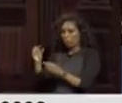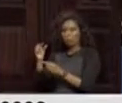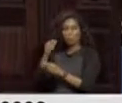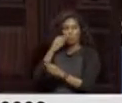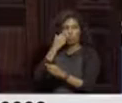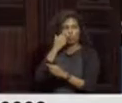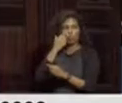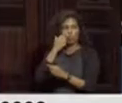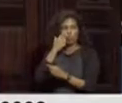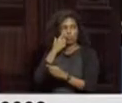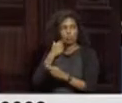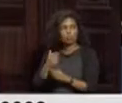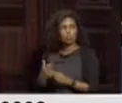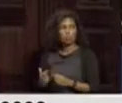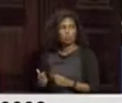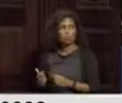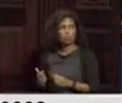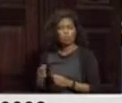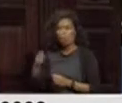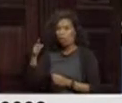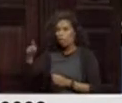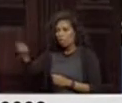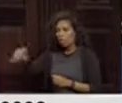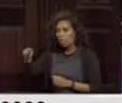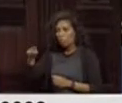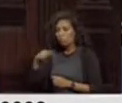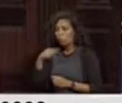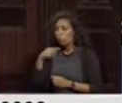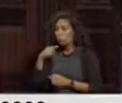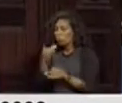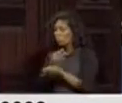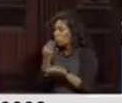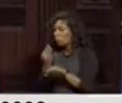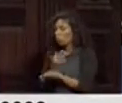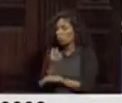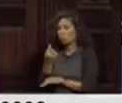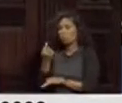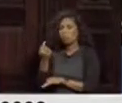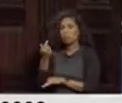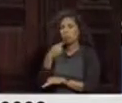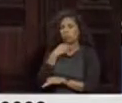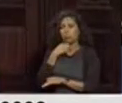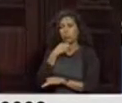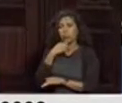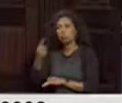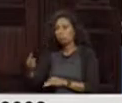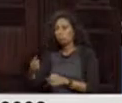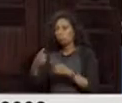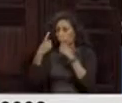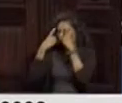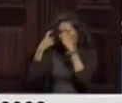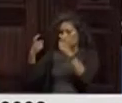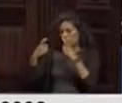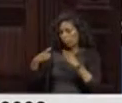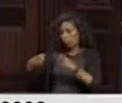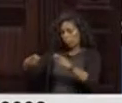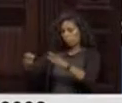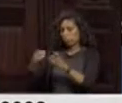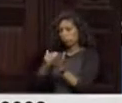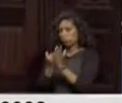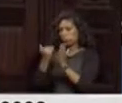Lagos, ela não aguenta mais o nível de violência que nós chegamos. E por que que esse nível